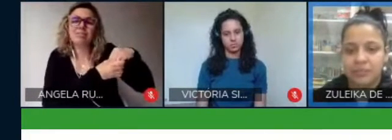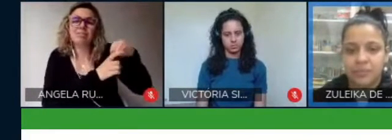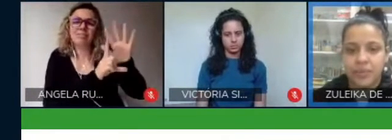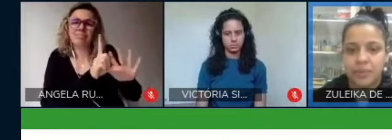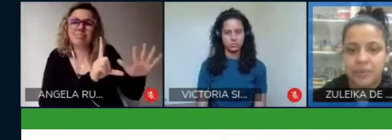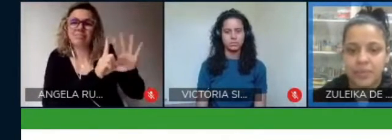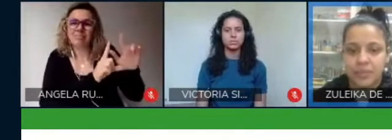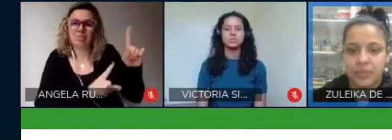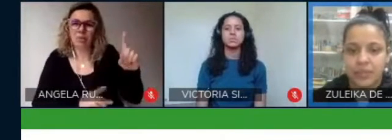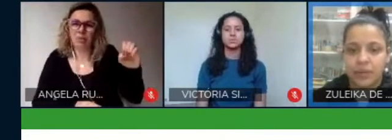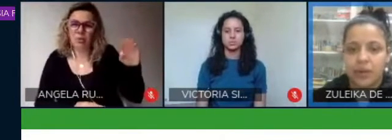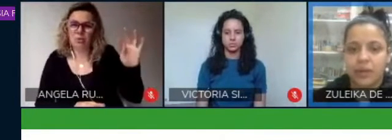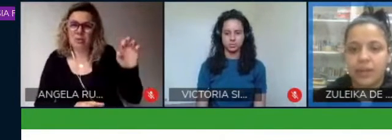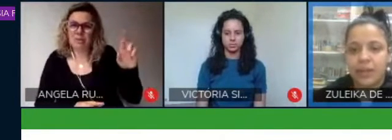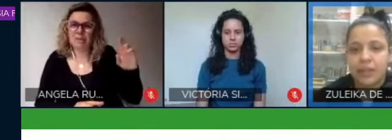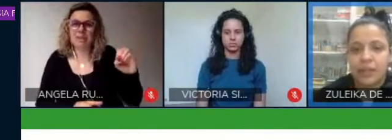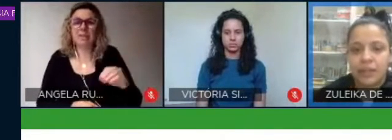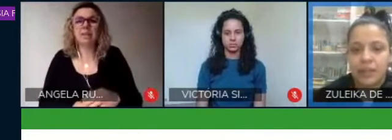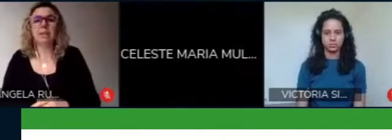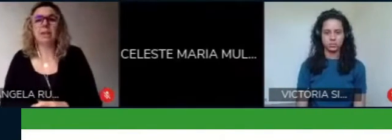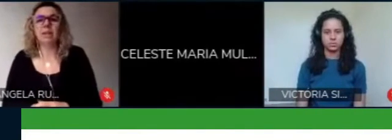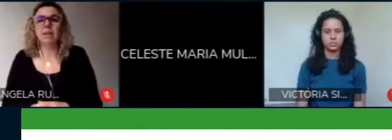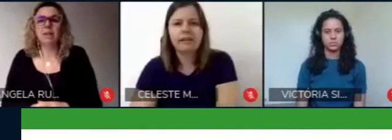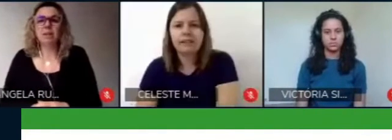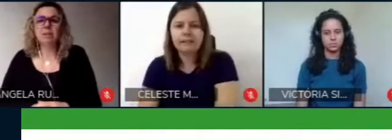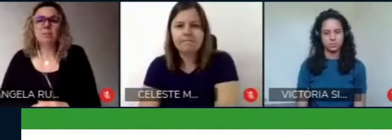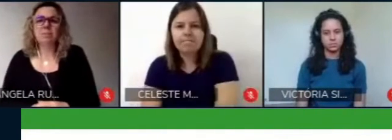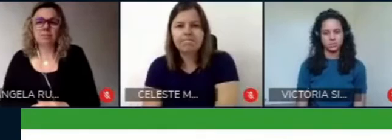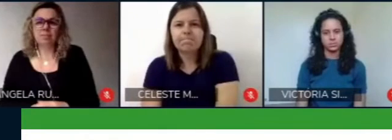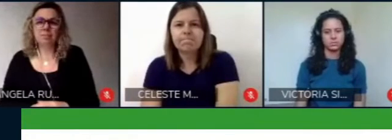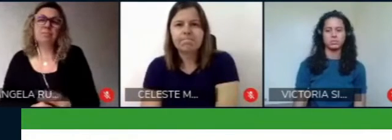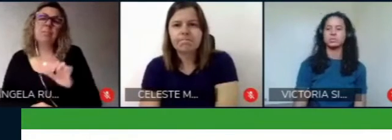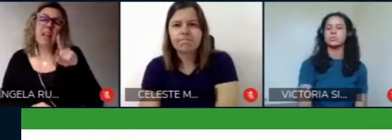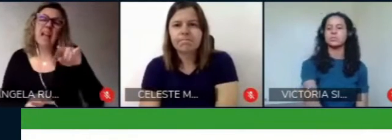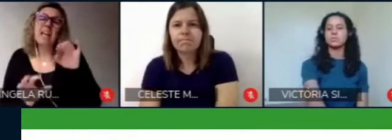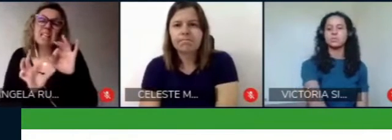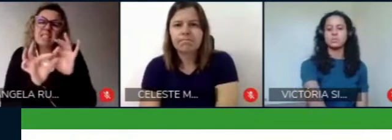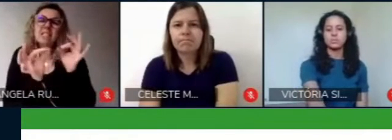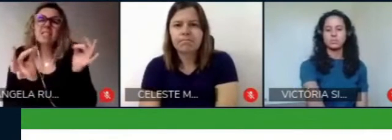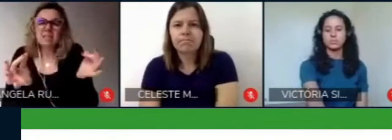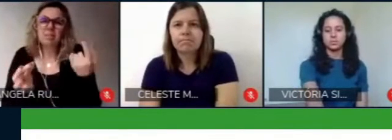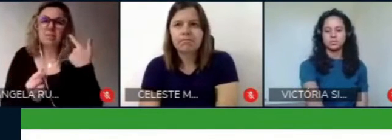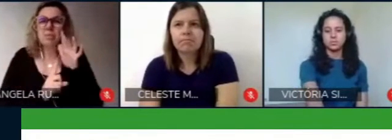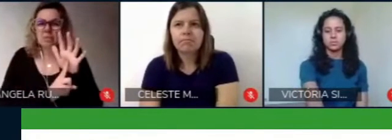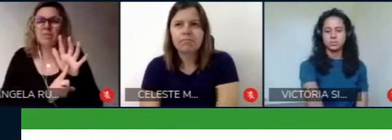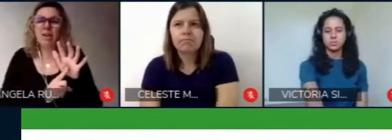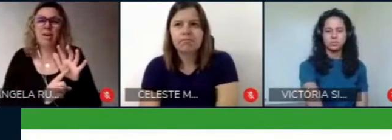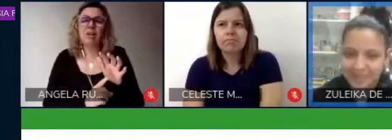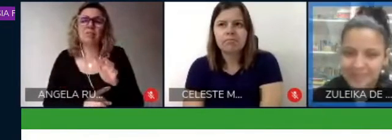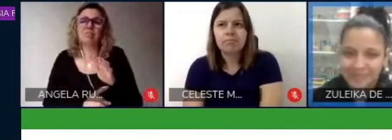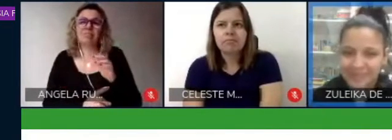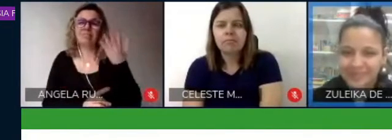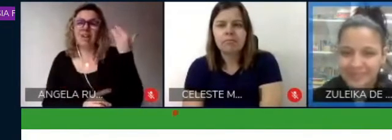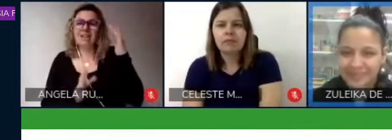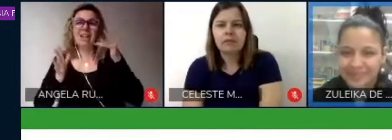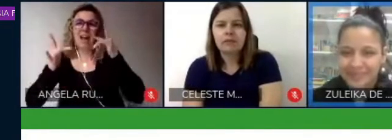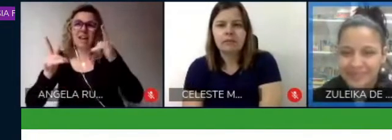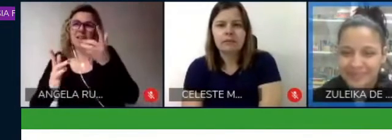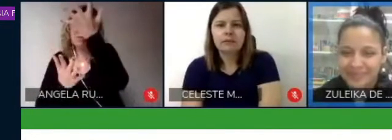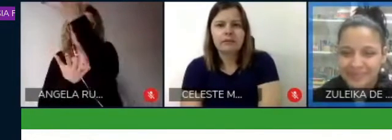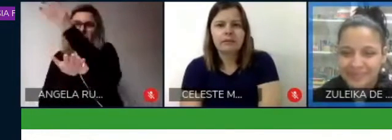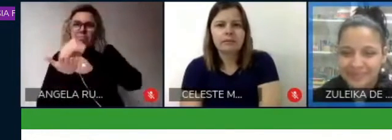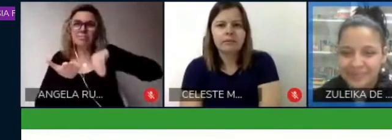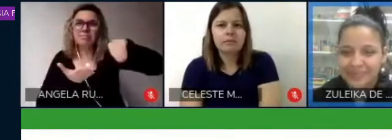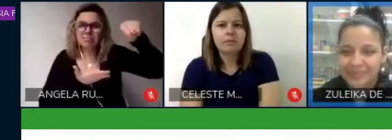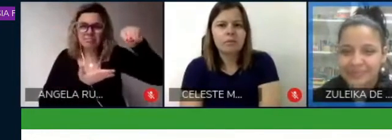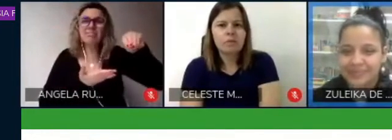Só para vocês verem. Só para ilustrar como que é uma coisa simples, a partir daquele arquivo exportado do Sabe Mais,